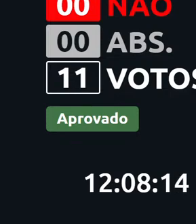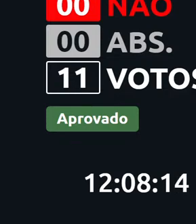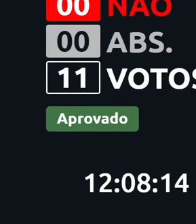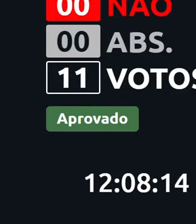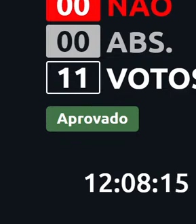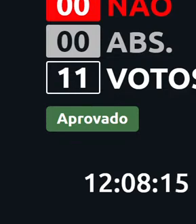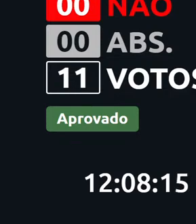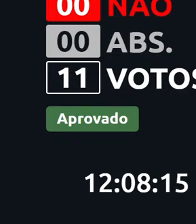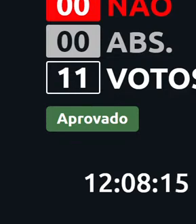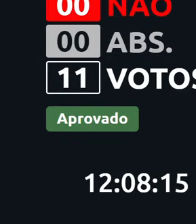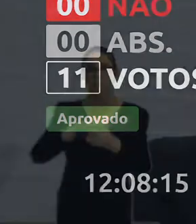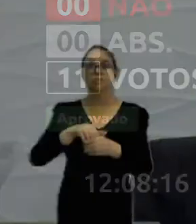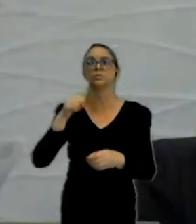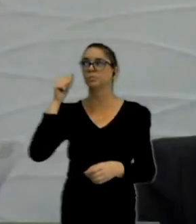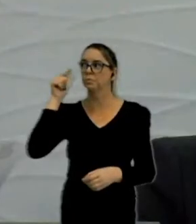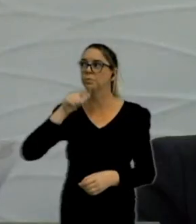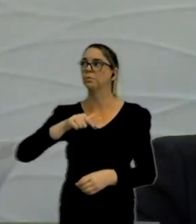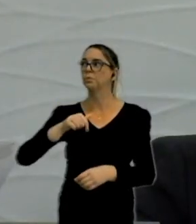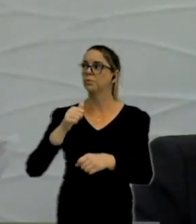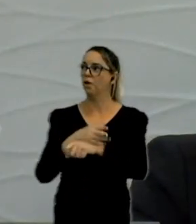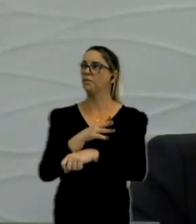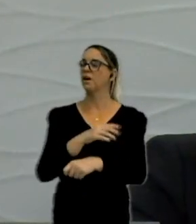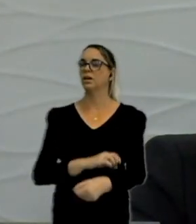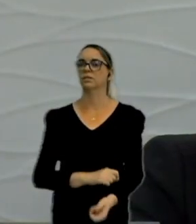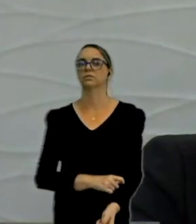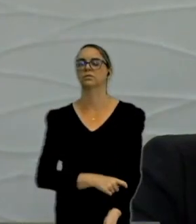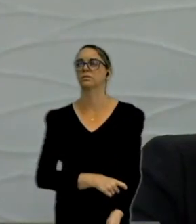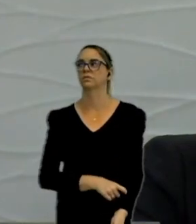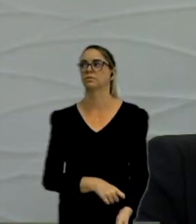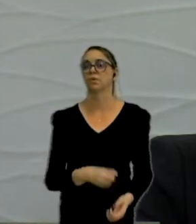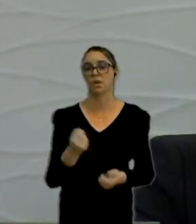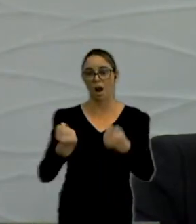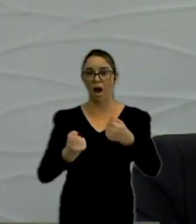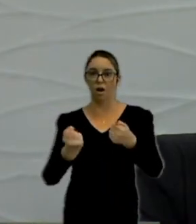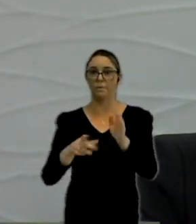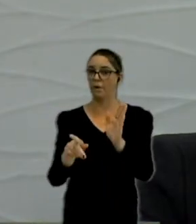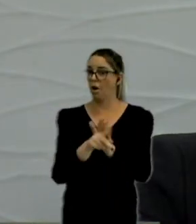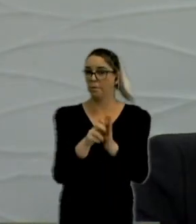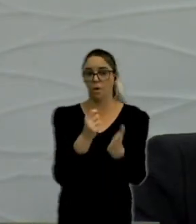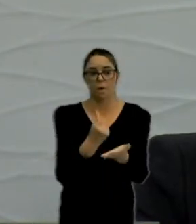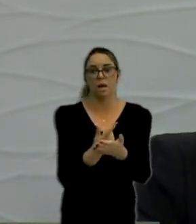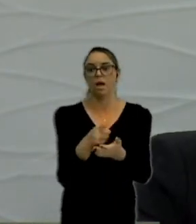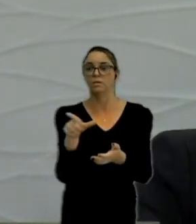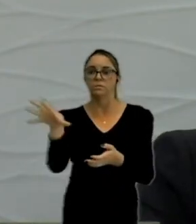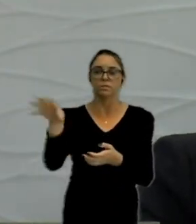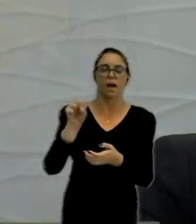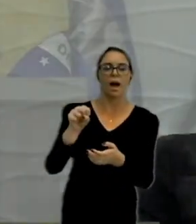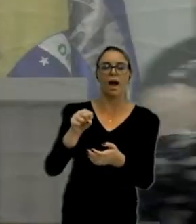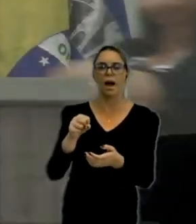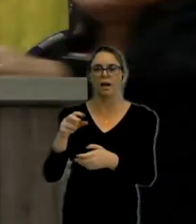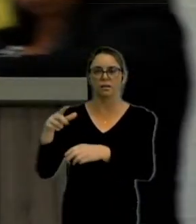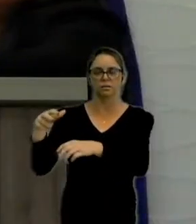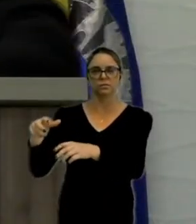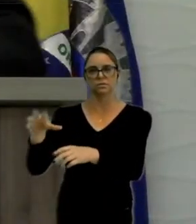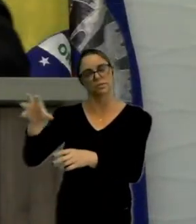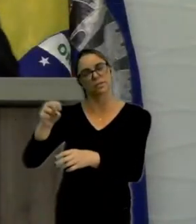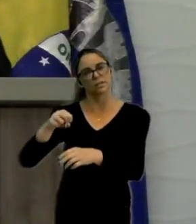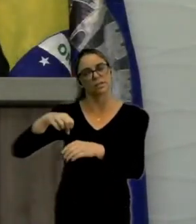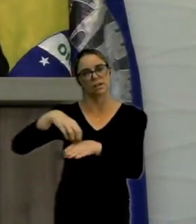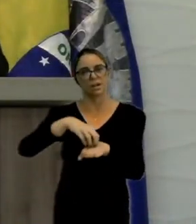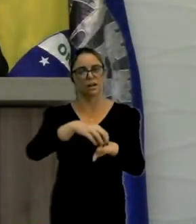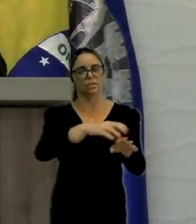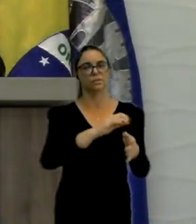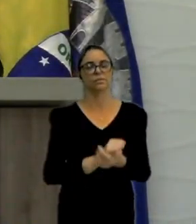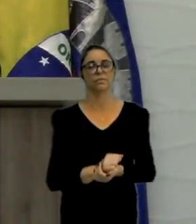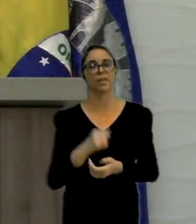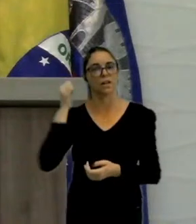por unanimidade. Indicação da vereadora Neide que pede para a compra de um carro exclusivo para buscar pessoal de alta. Em discussão, discutindo a autora do